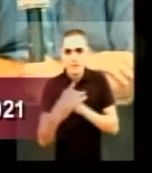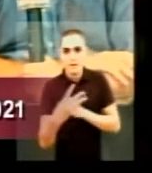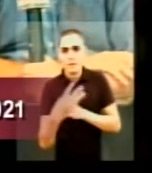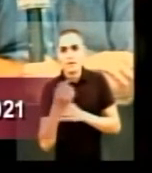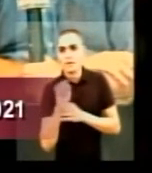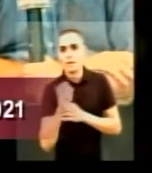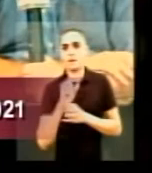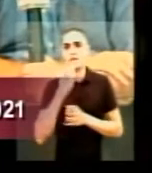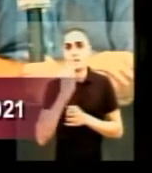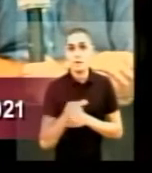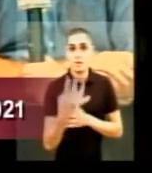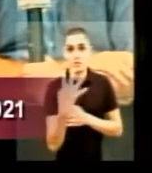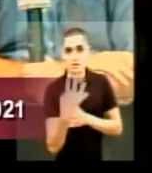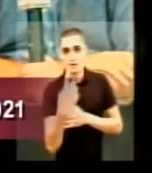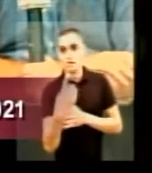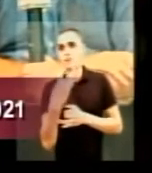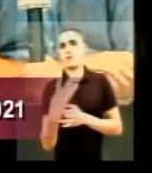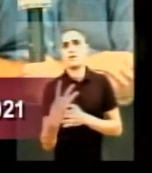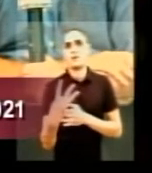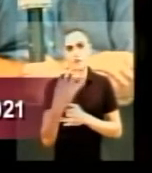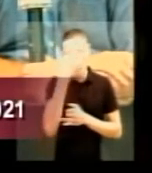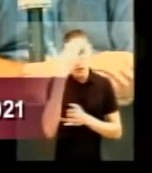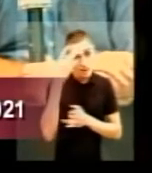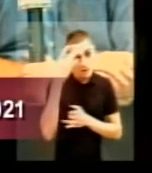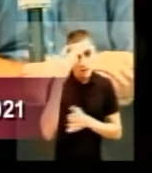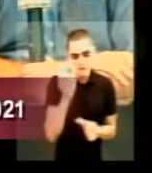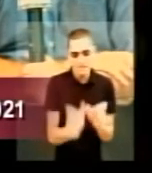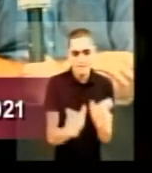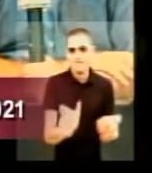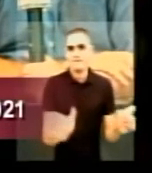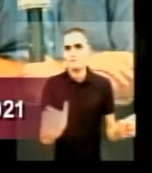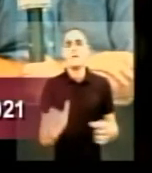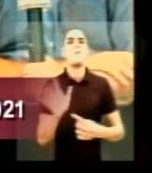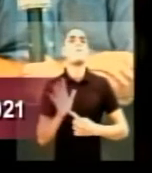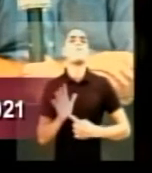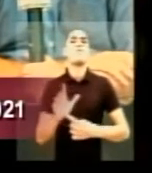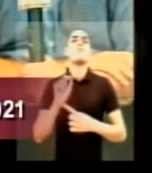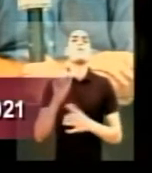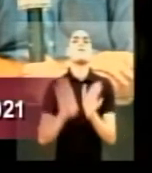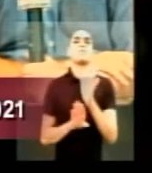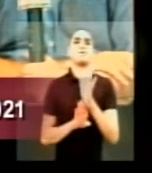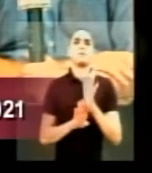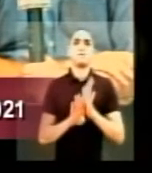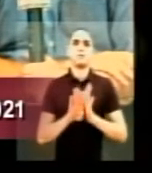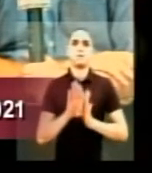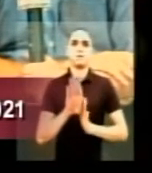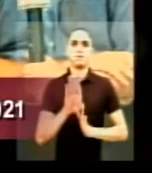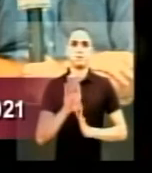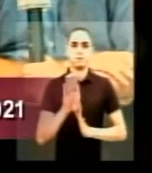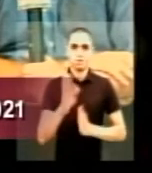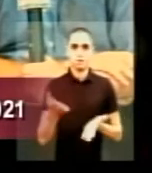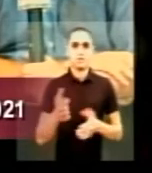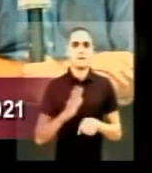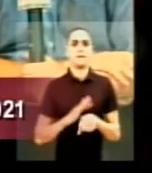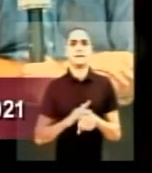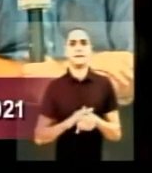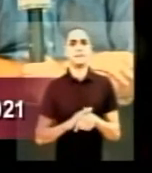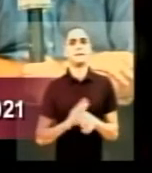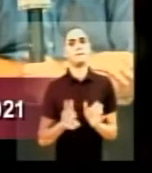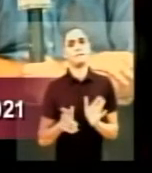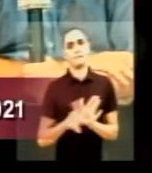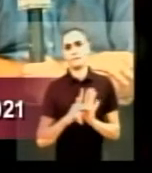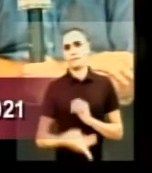38.413 pessoas. Então, mostrando uma alta prevalência dessa doença na